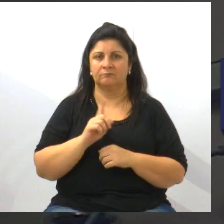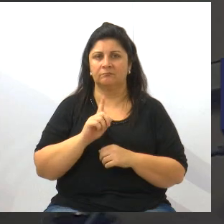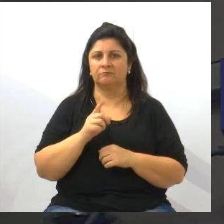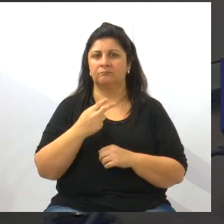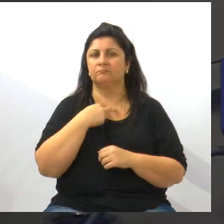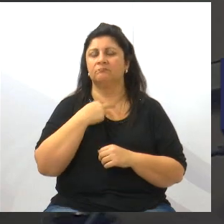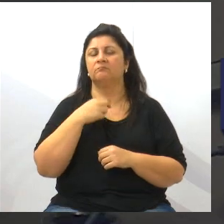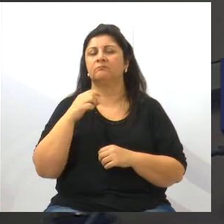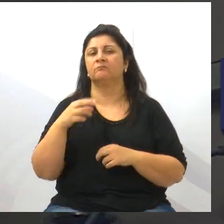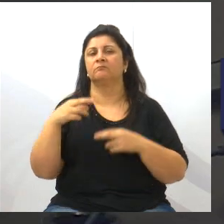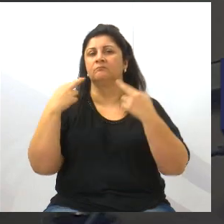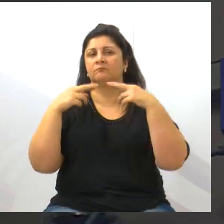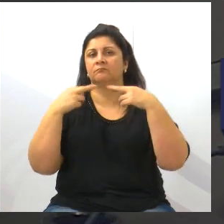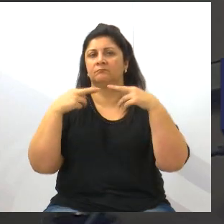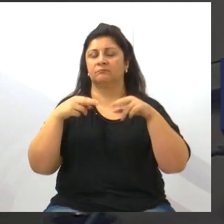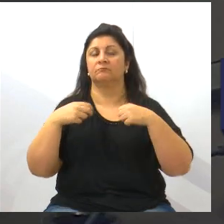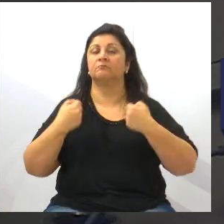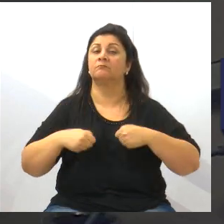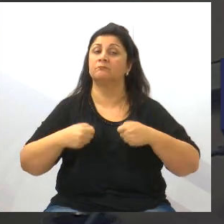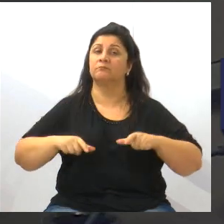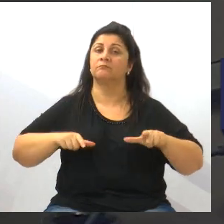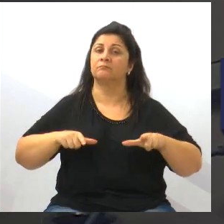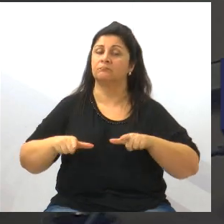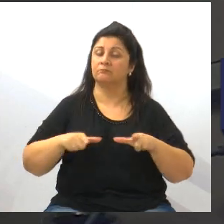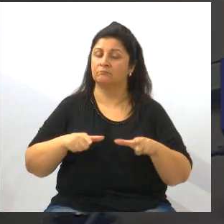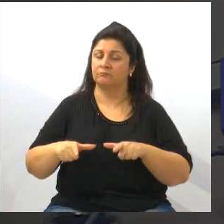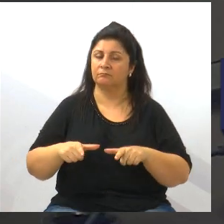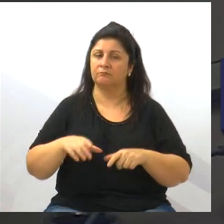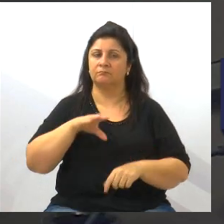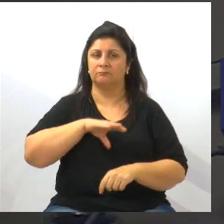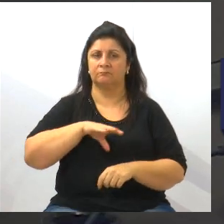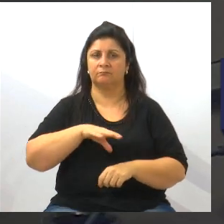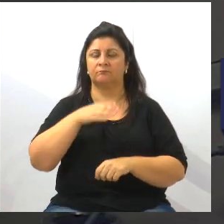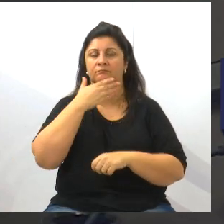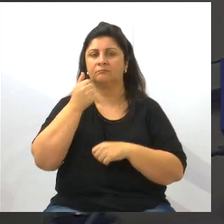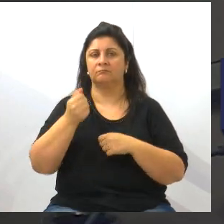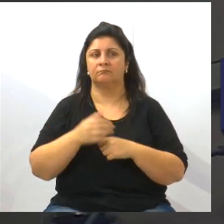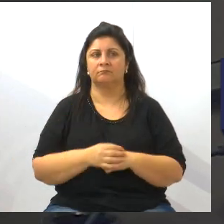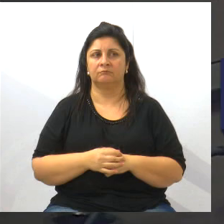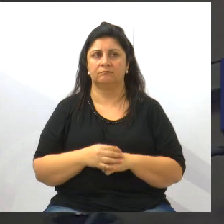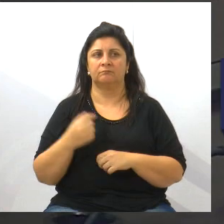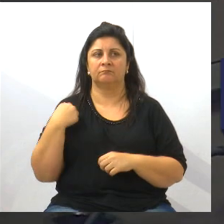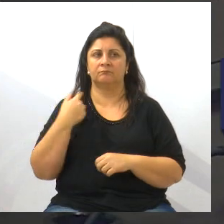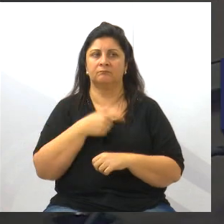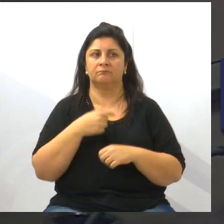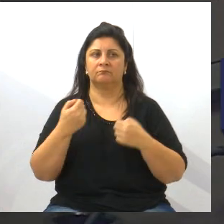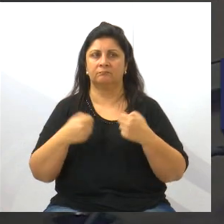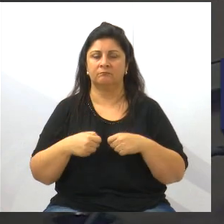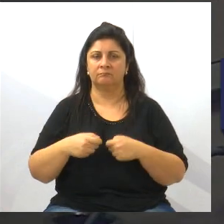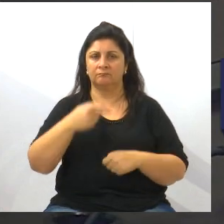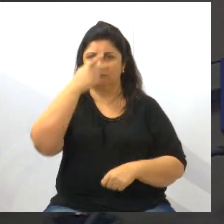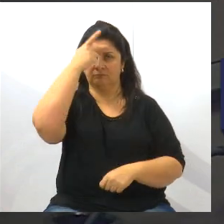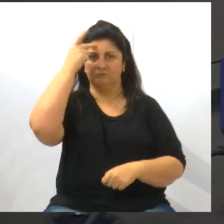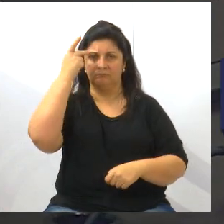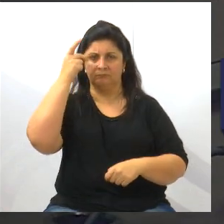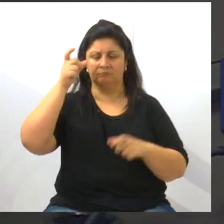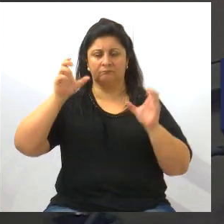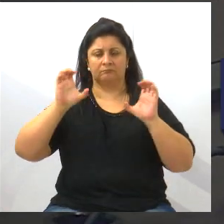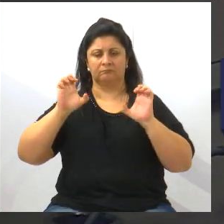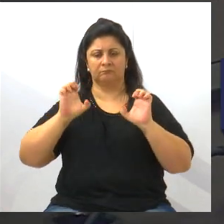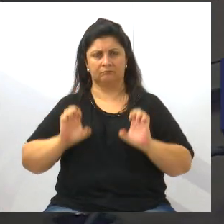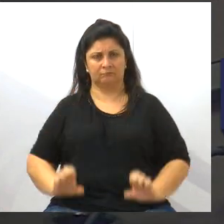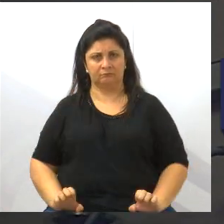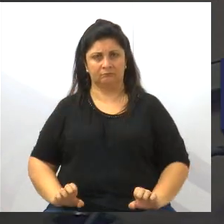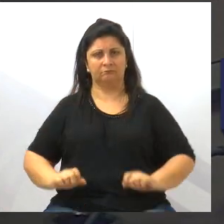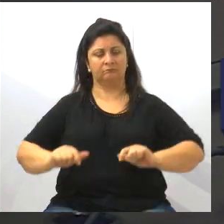não. É trabalhar para uma cidade ser melhor. E nós precisamos de gente de caráter,